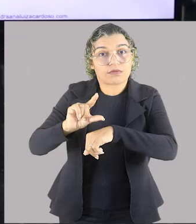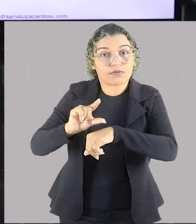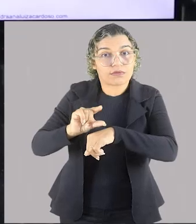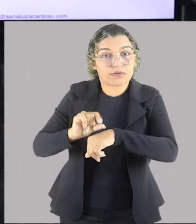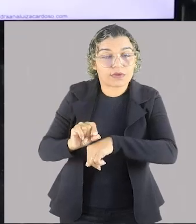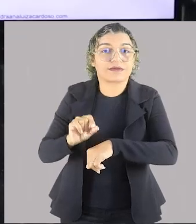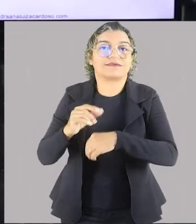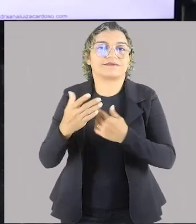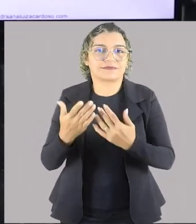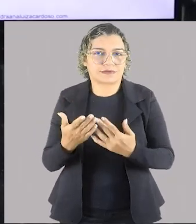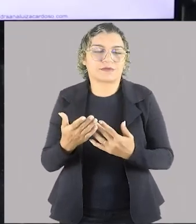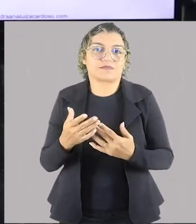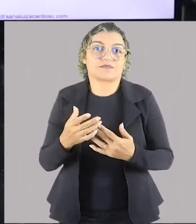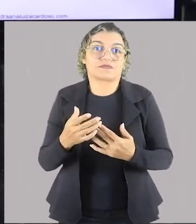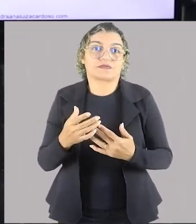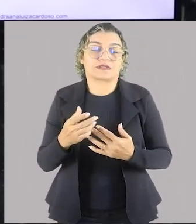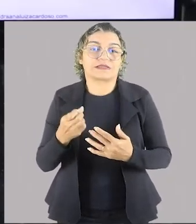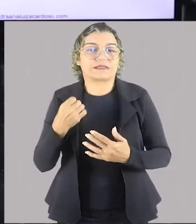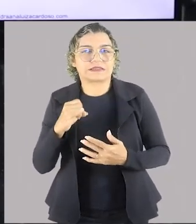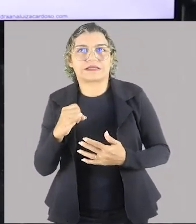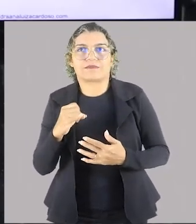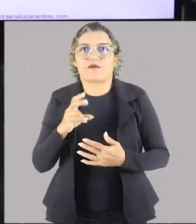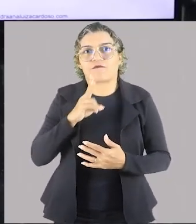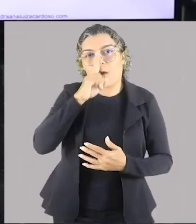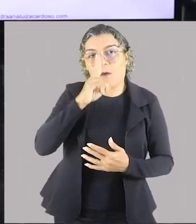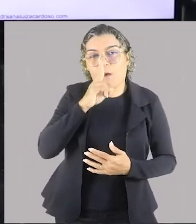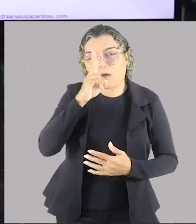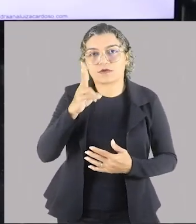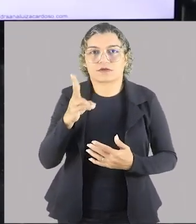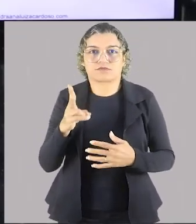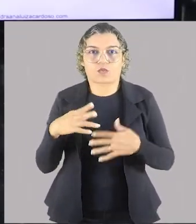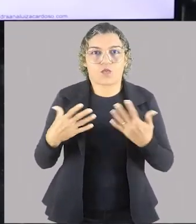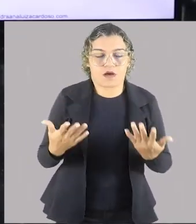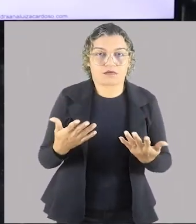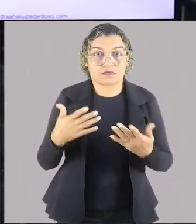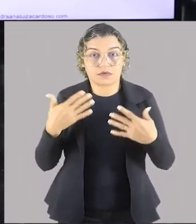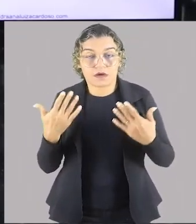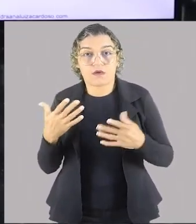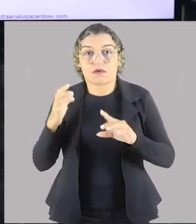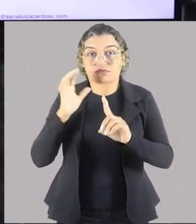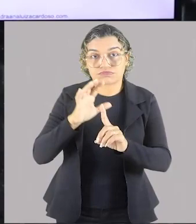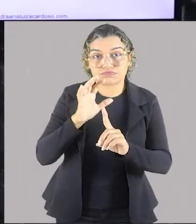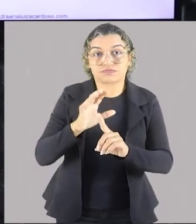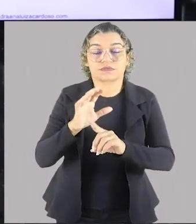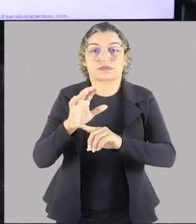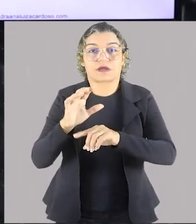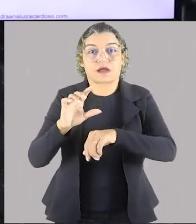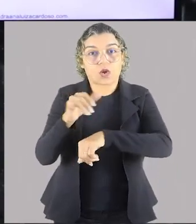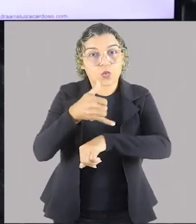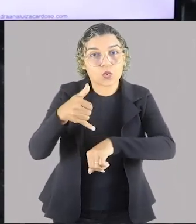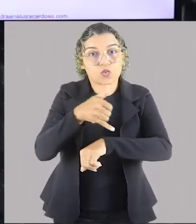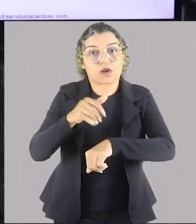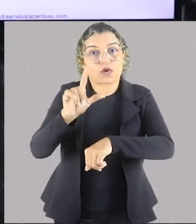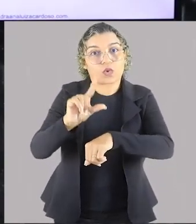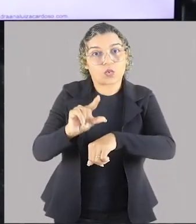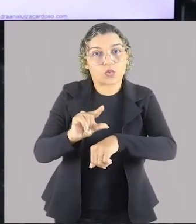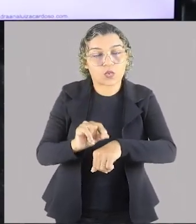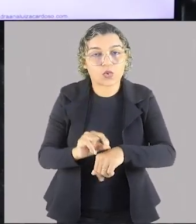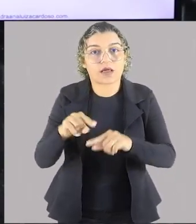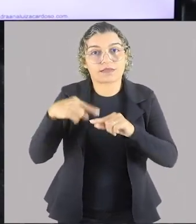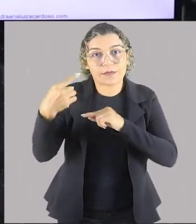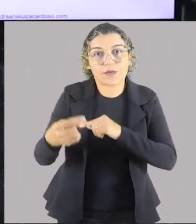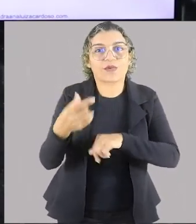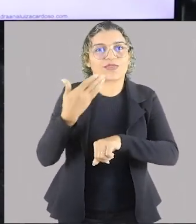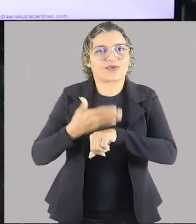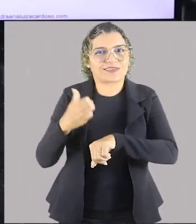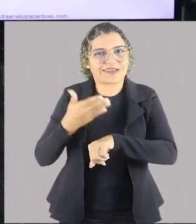porém, dependendo da intensidade que se treine, a queima de gordura vai ser maior ainda depois do